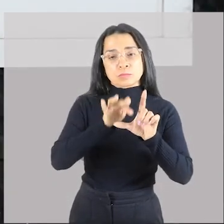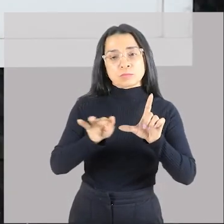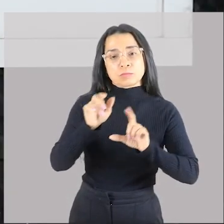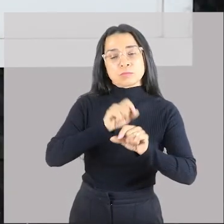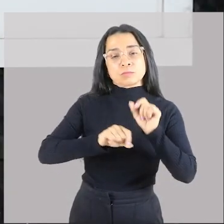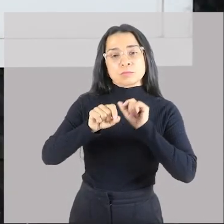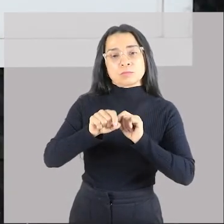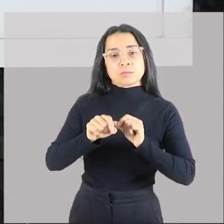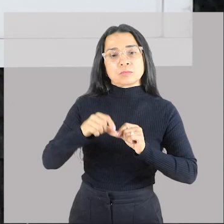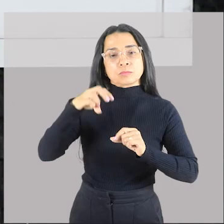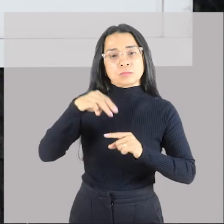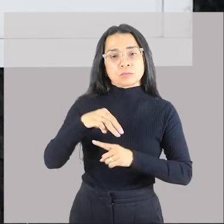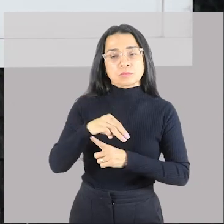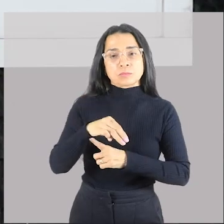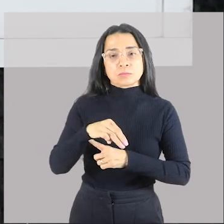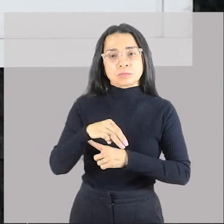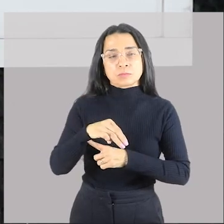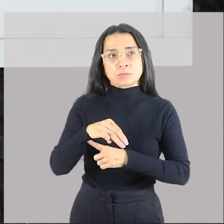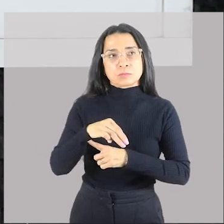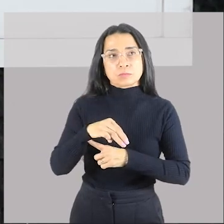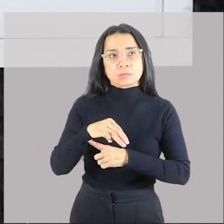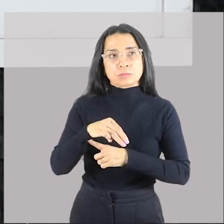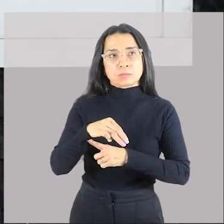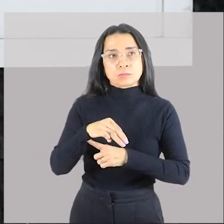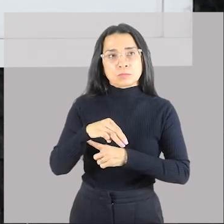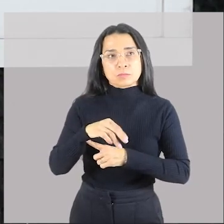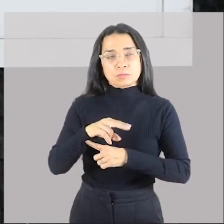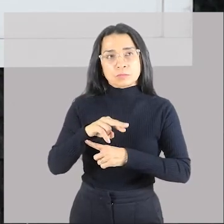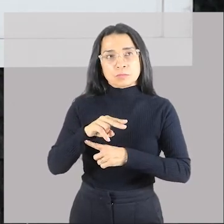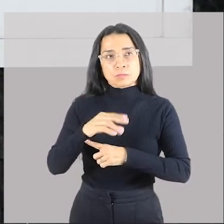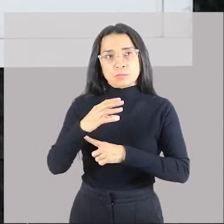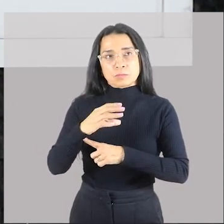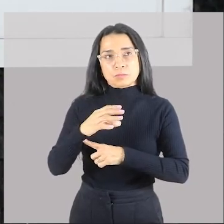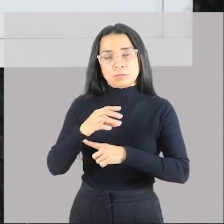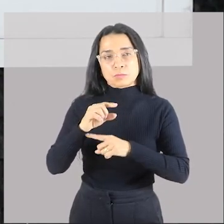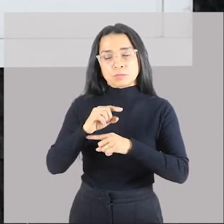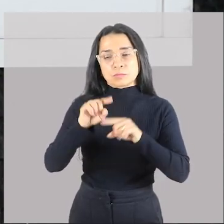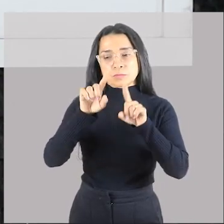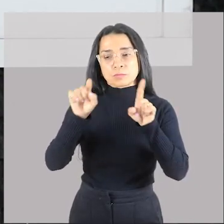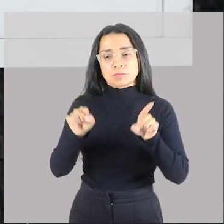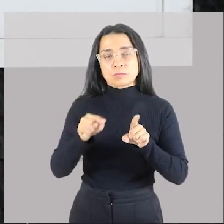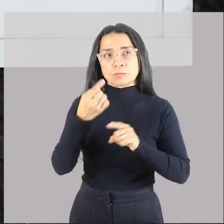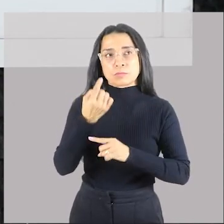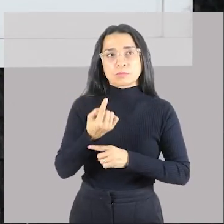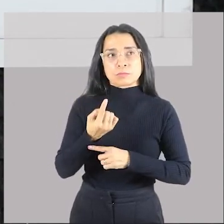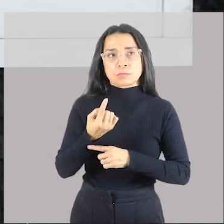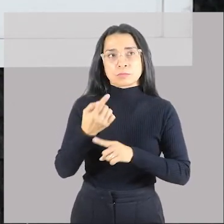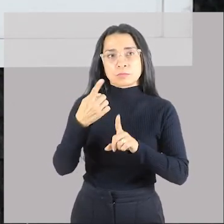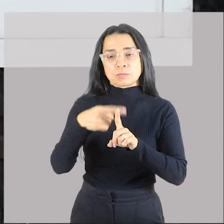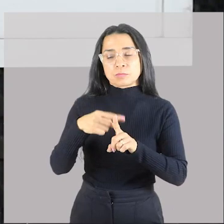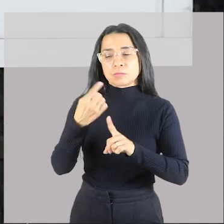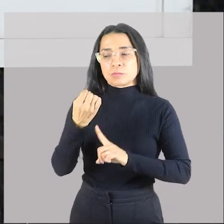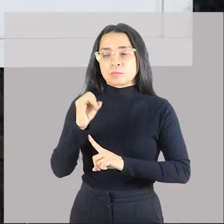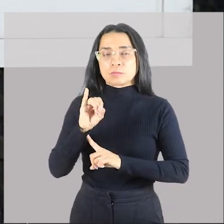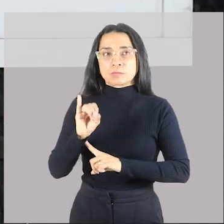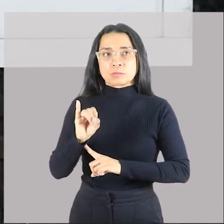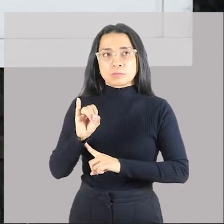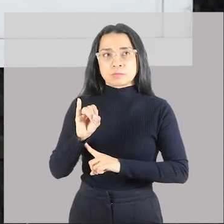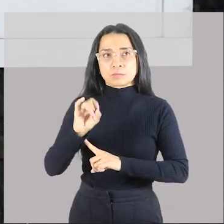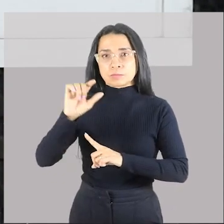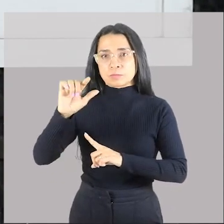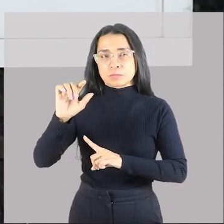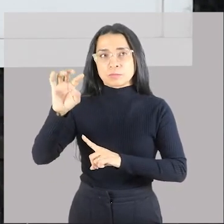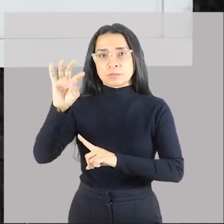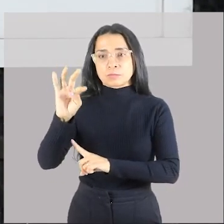M igual a C, que multiplica 1 mais I elevado a